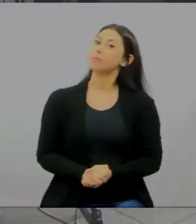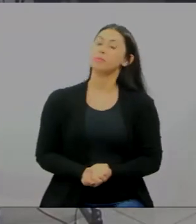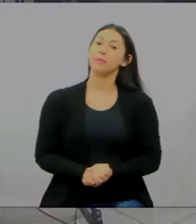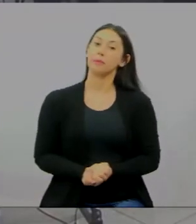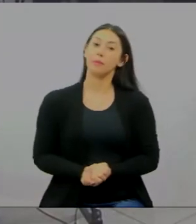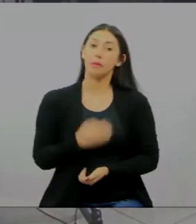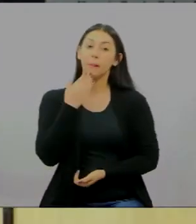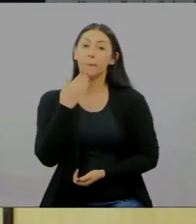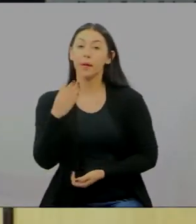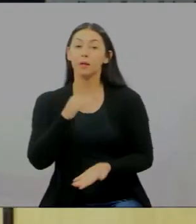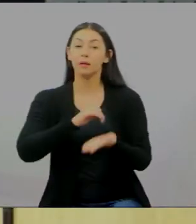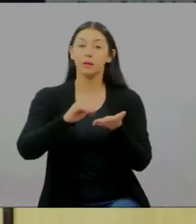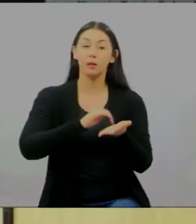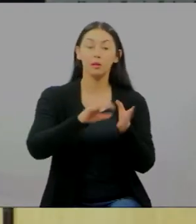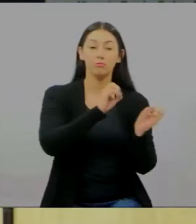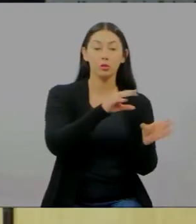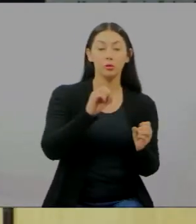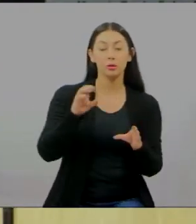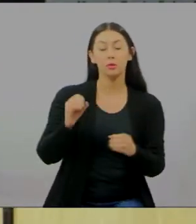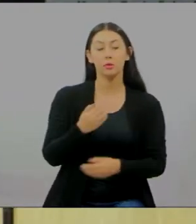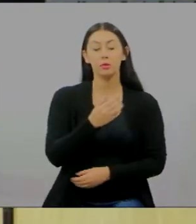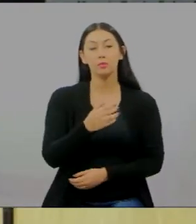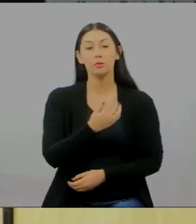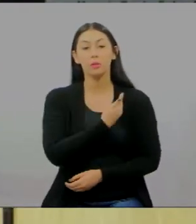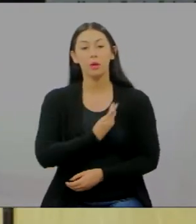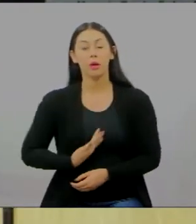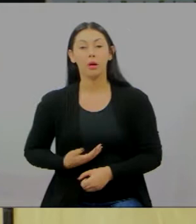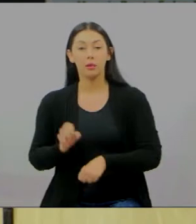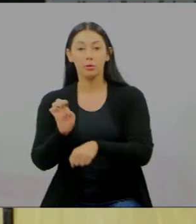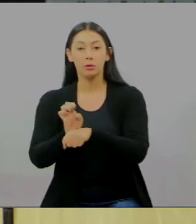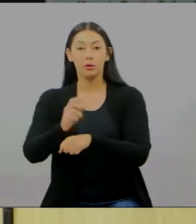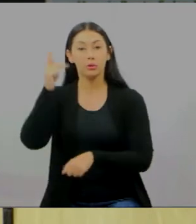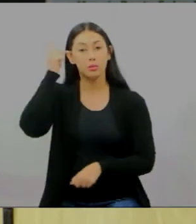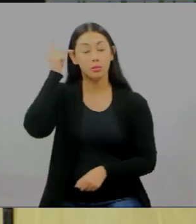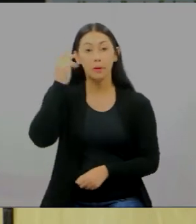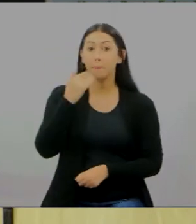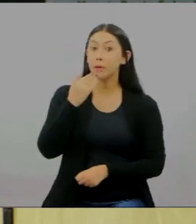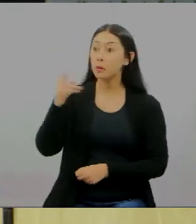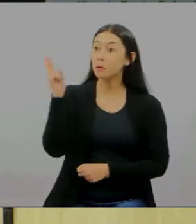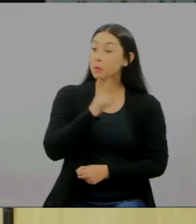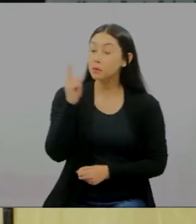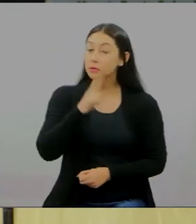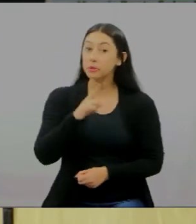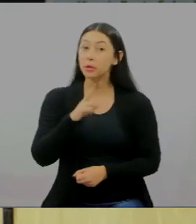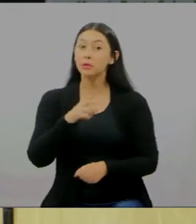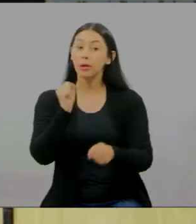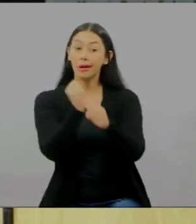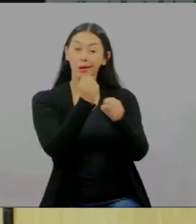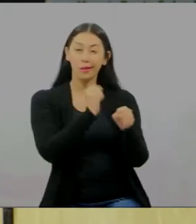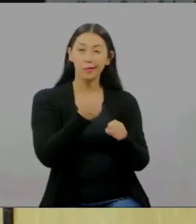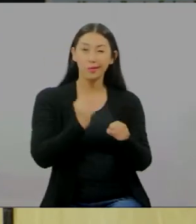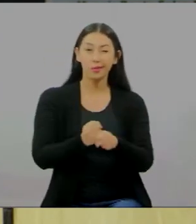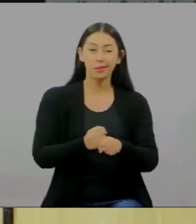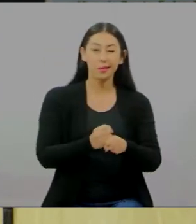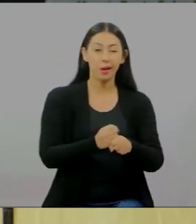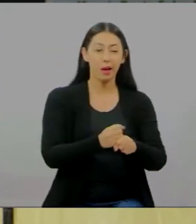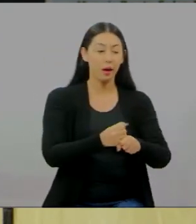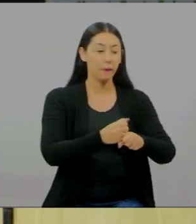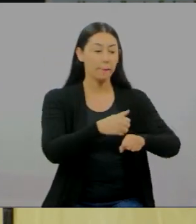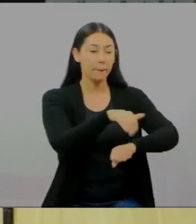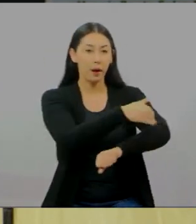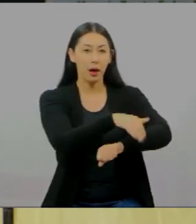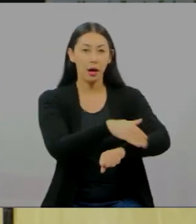a Secretaria de Educação do Governo do Estado de São Paulo, solicitando providências urgentes para a manutenção da calçada da EE